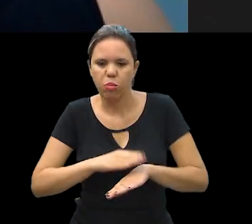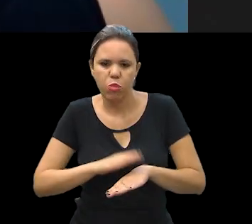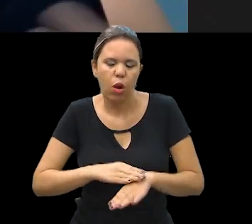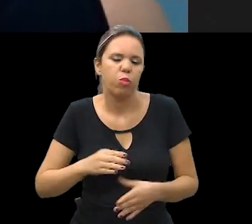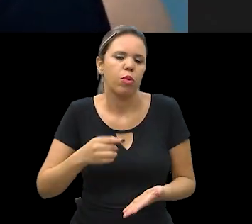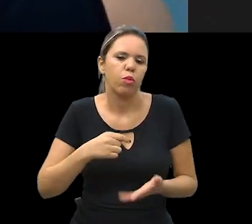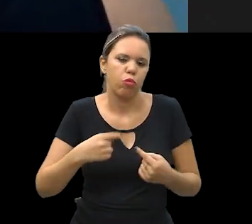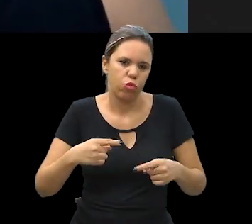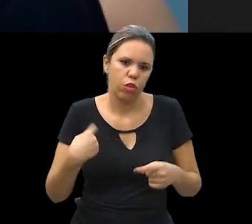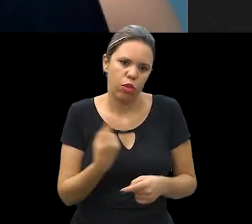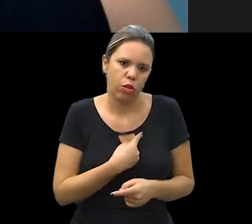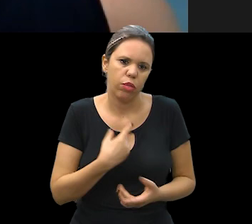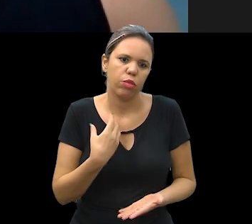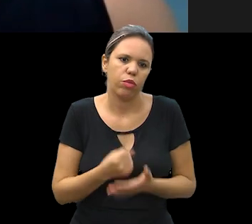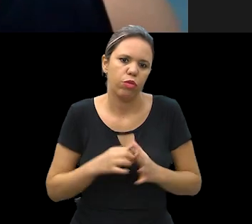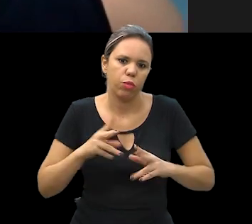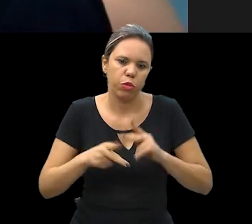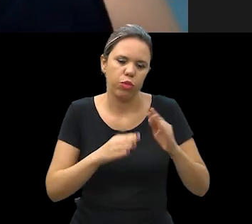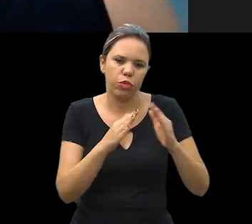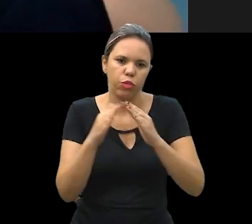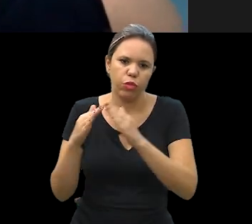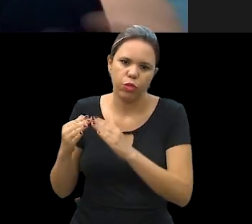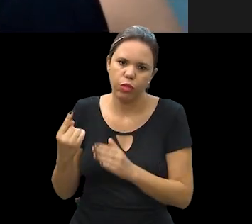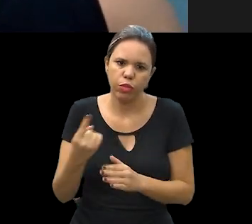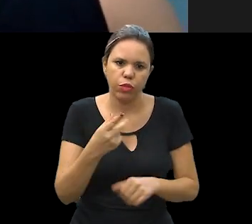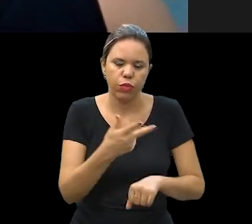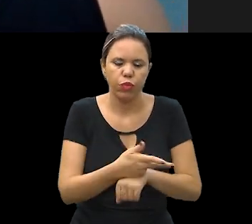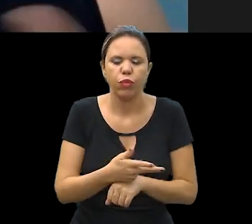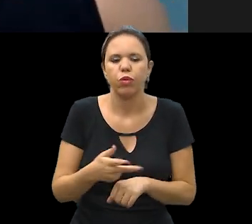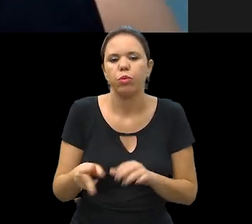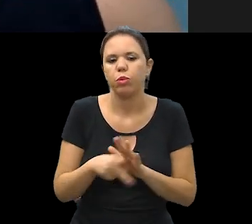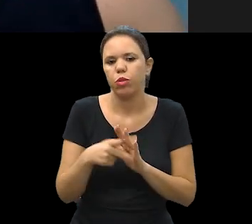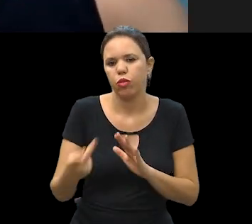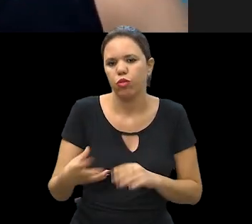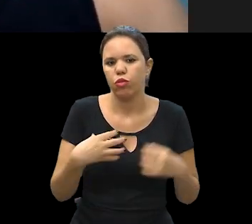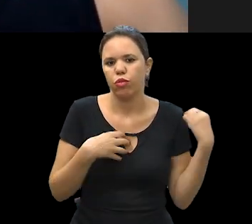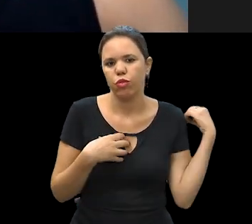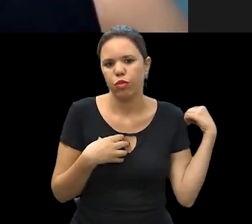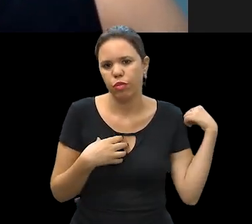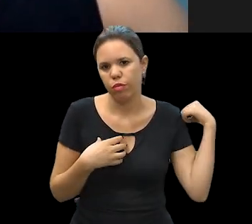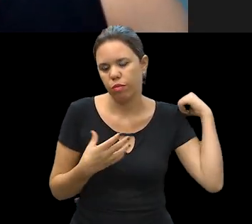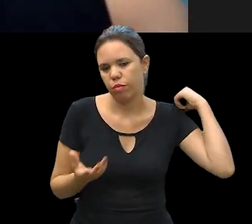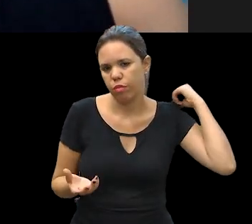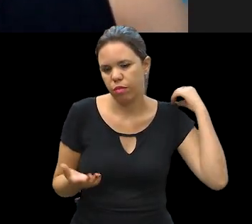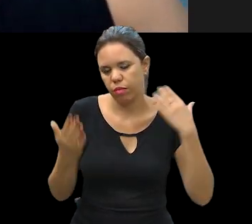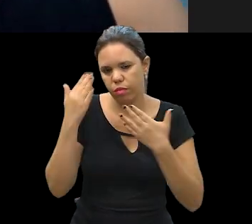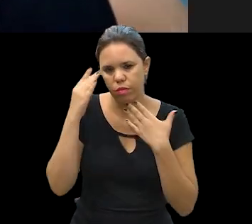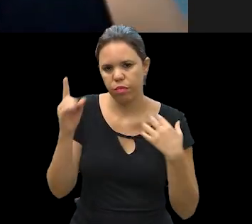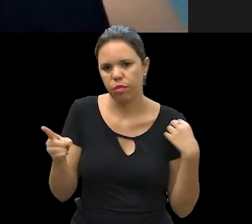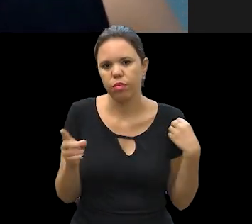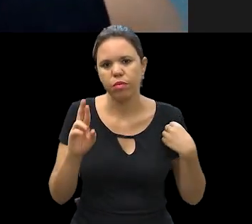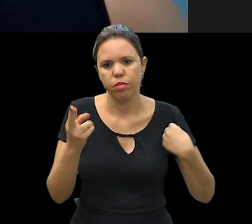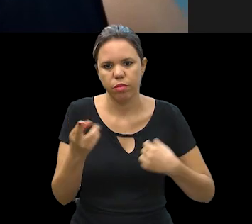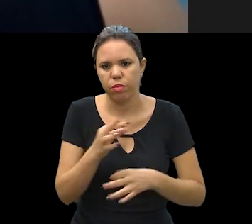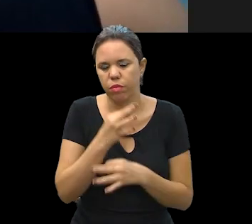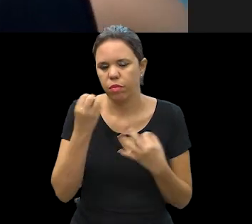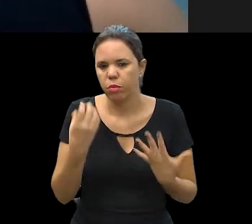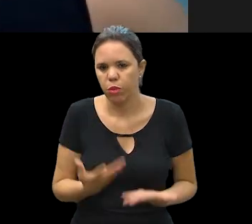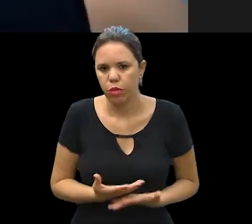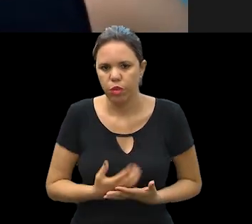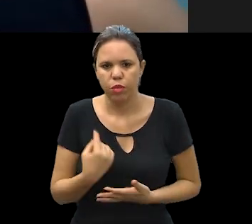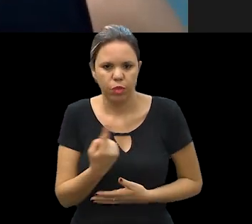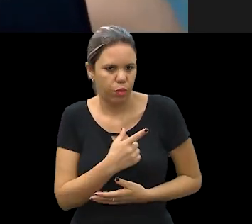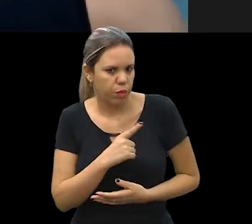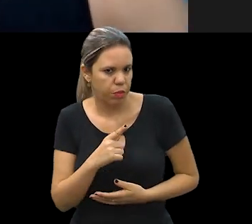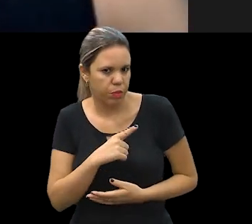nossas músicas e tudo gravando, todo mundo de casa, cada um filmando e gravando do seu jeito. Mas graças a Deus o resultado